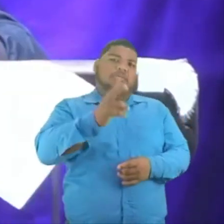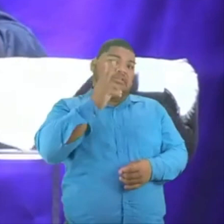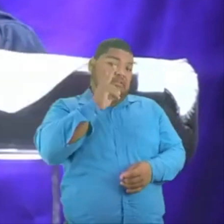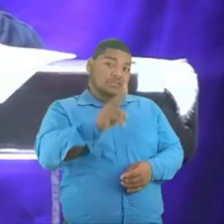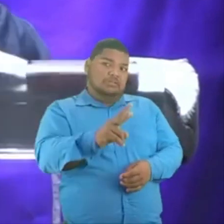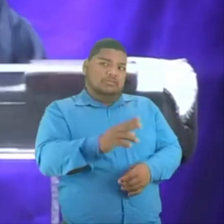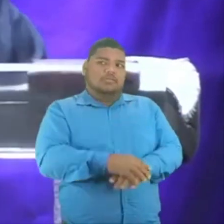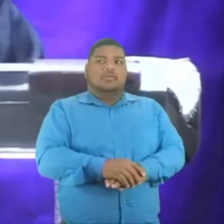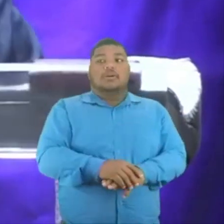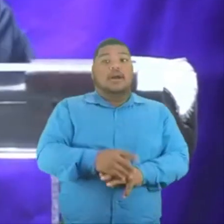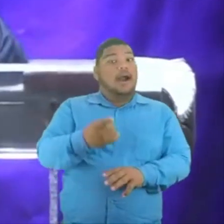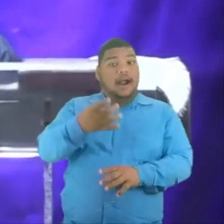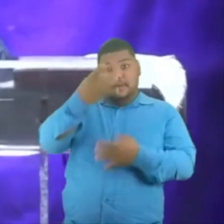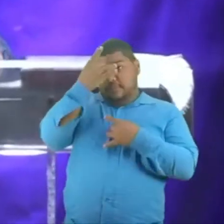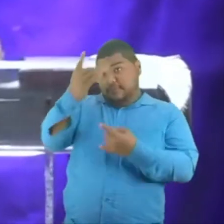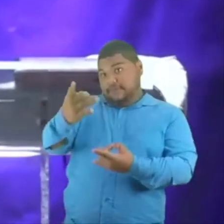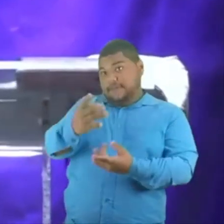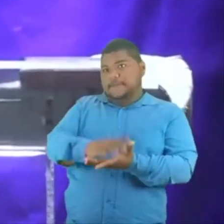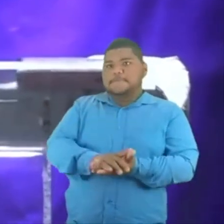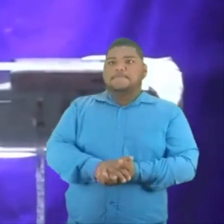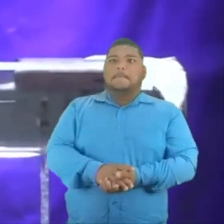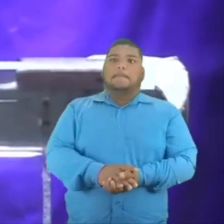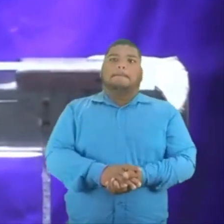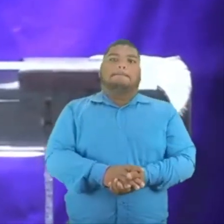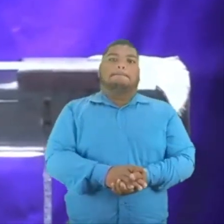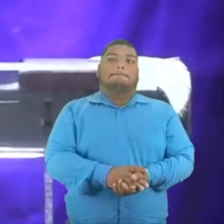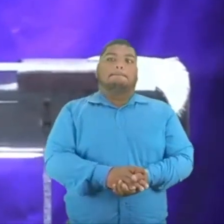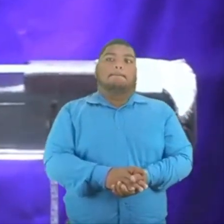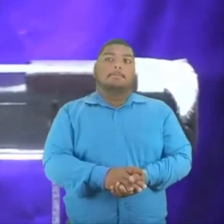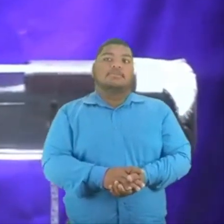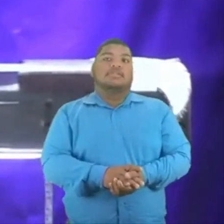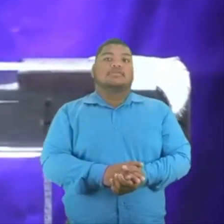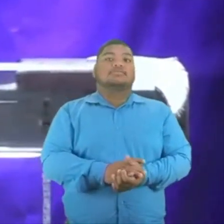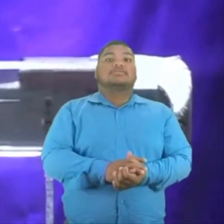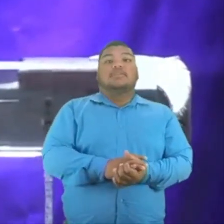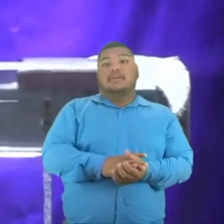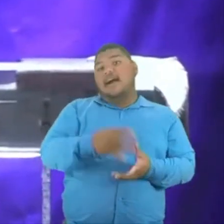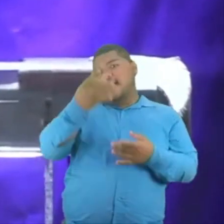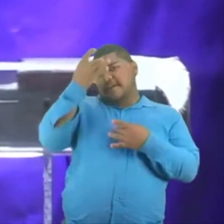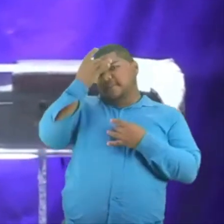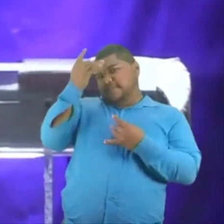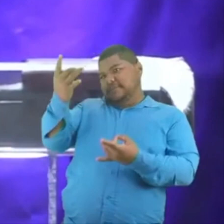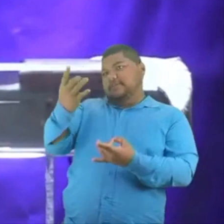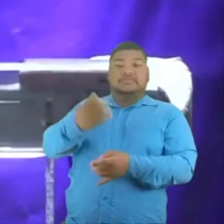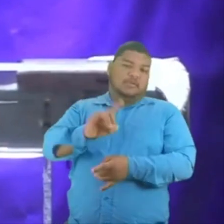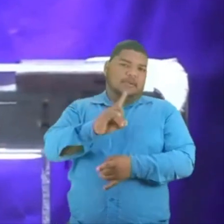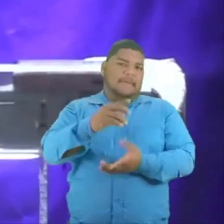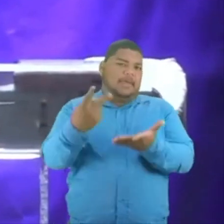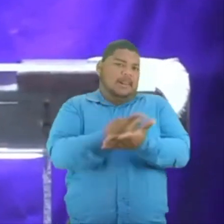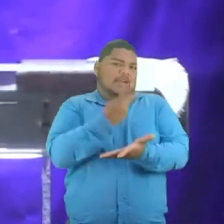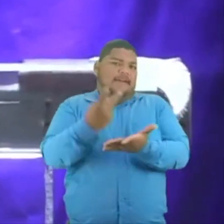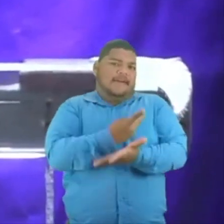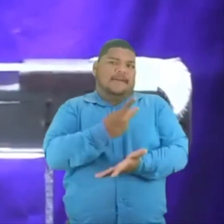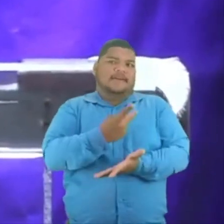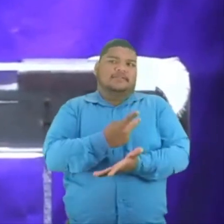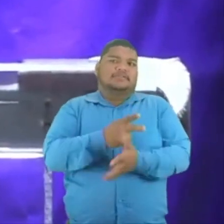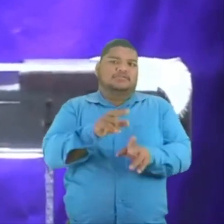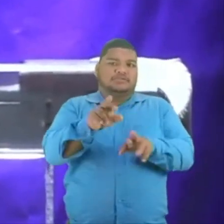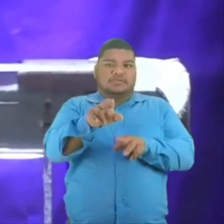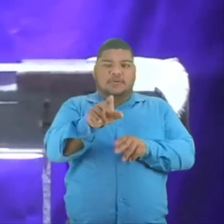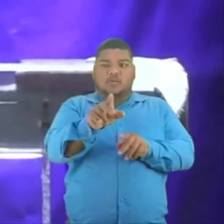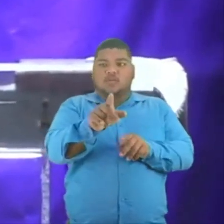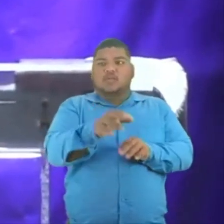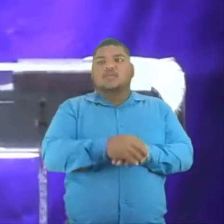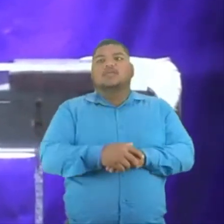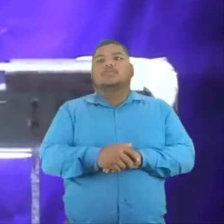fé. Então não é pelos defeitos do seu irmão, não é pelas circunstâncias